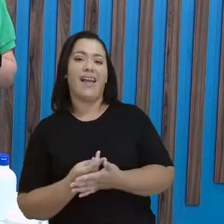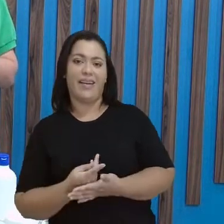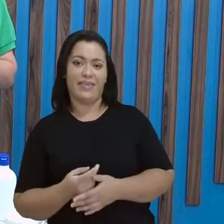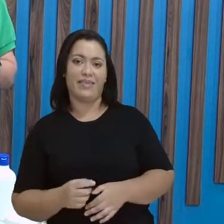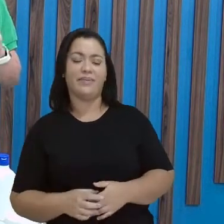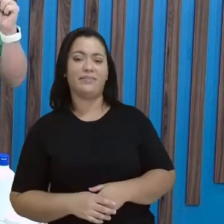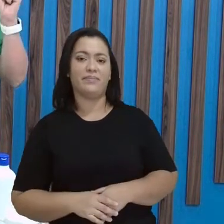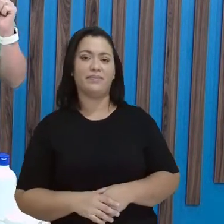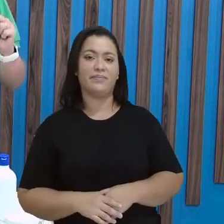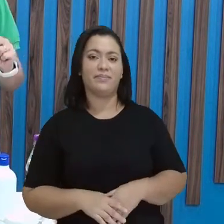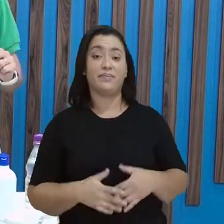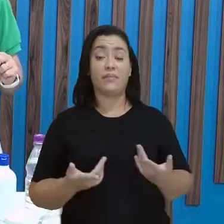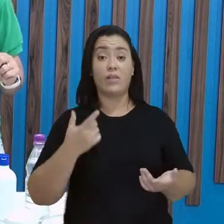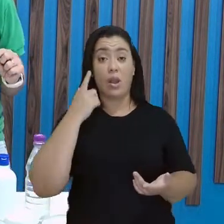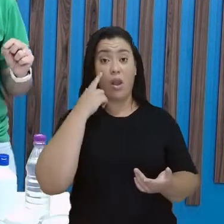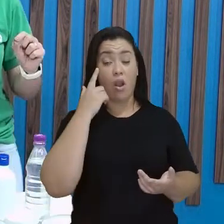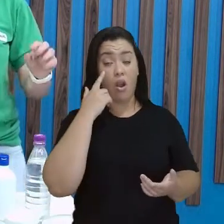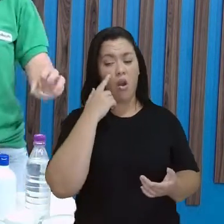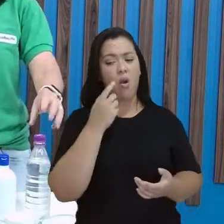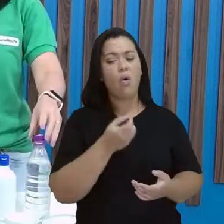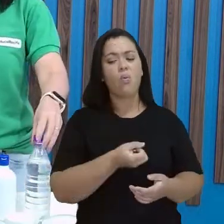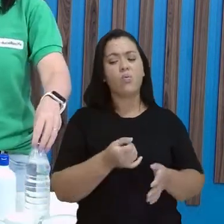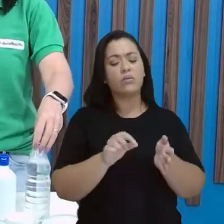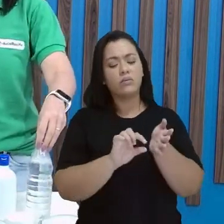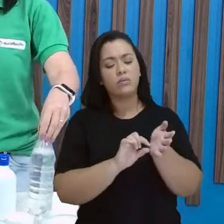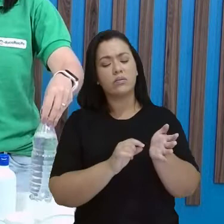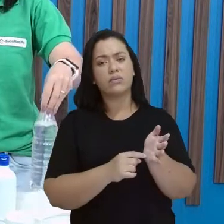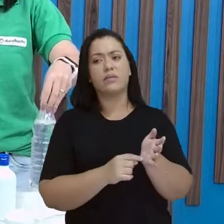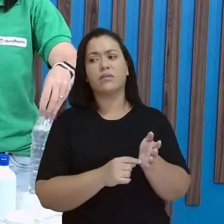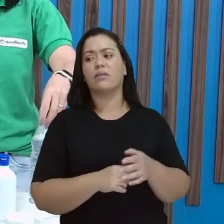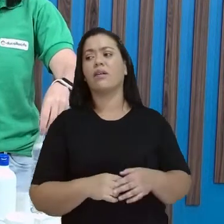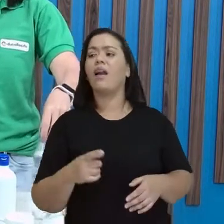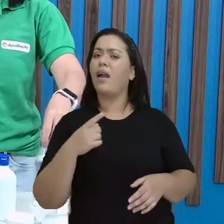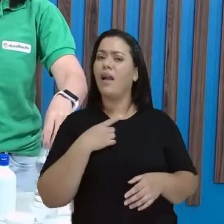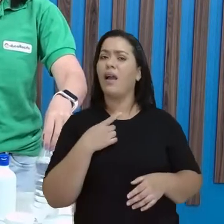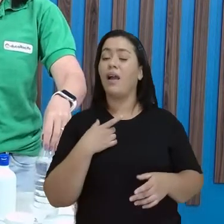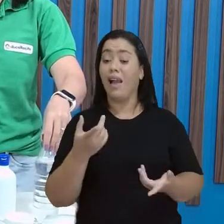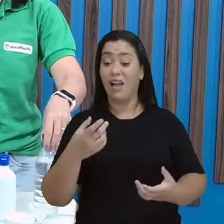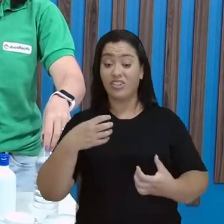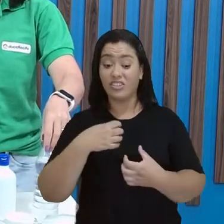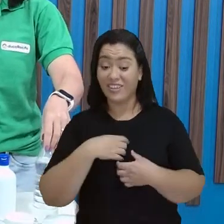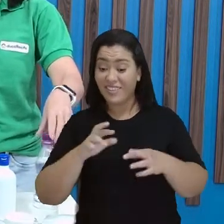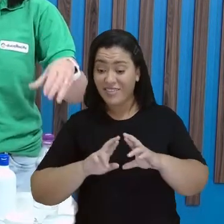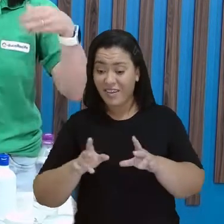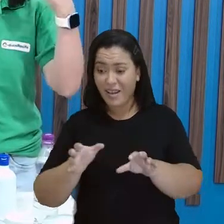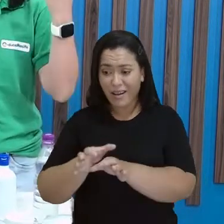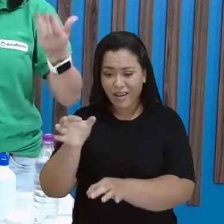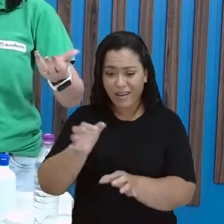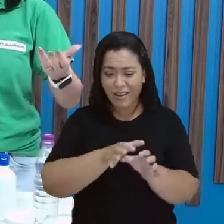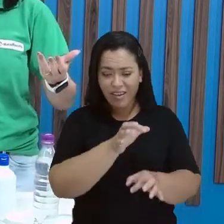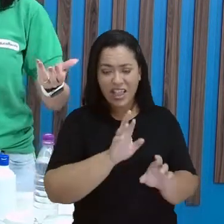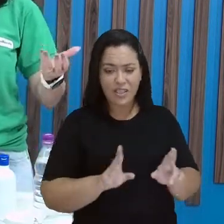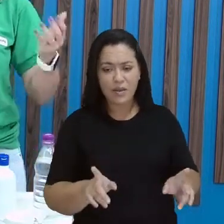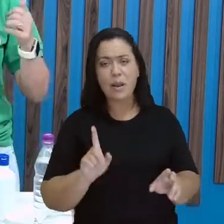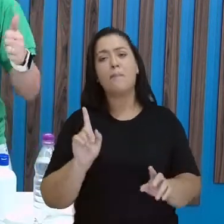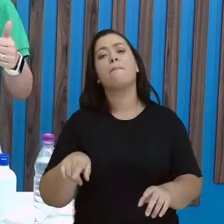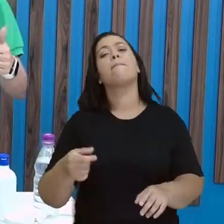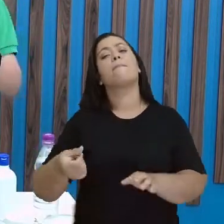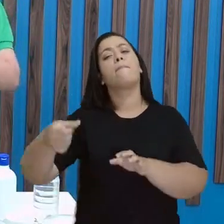errada, né? Então, olha a quantidade que vai ter a mesma, ó, apesar do formato ser diferente, mas a quantidade é a